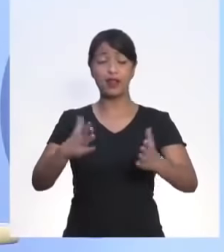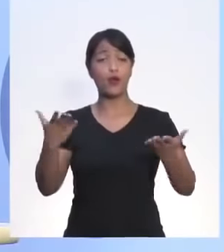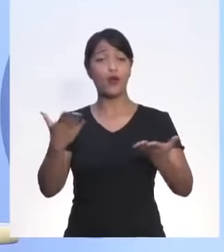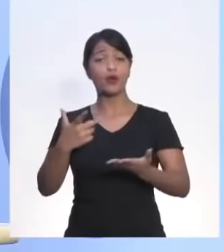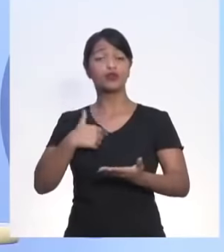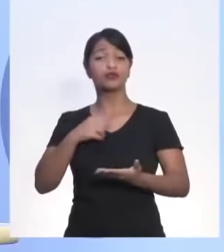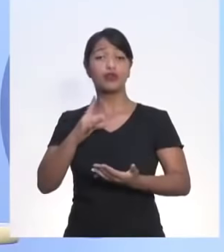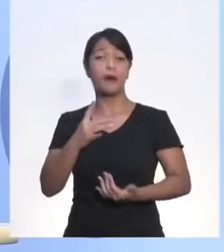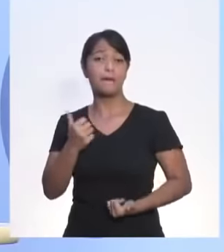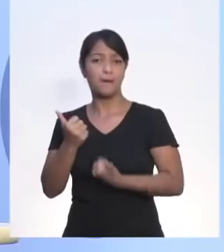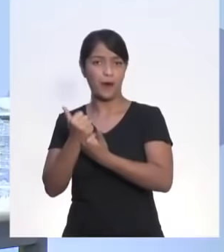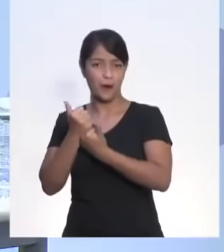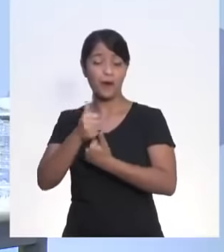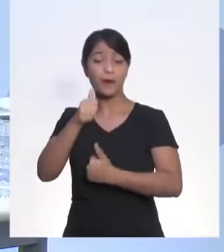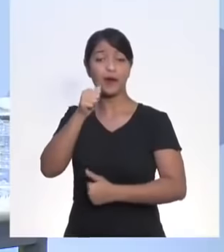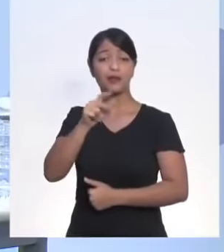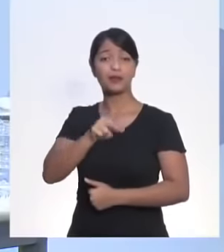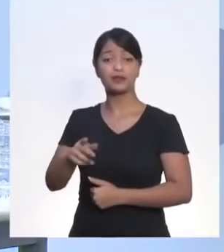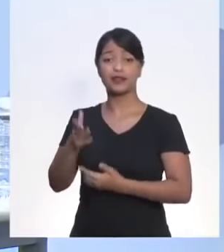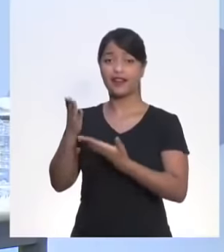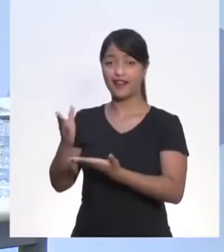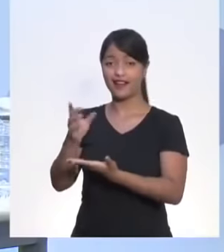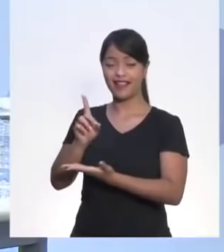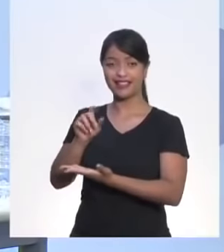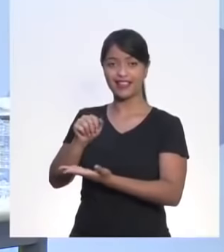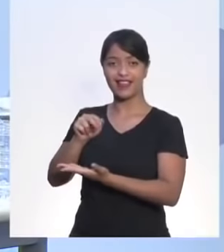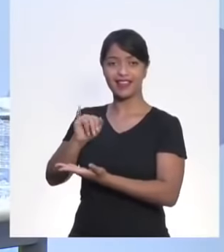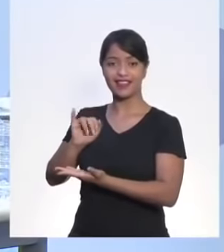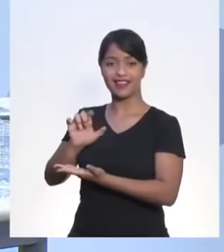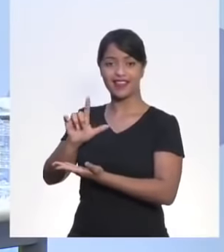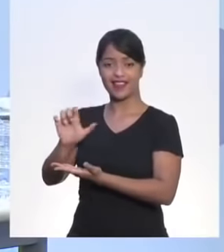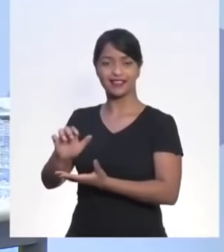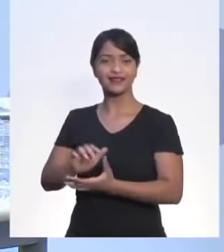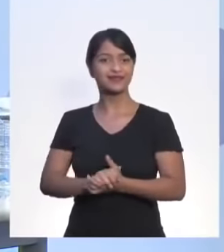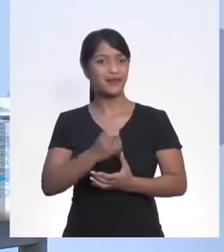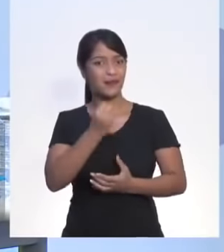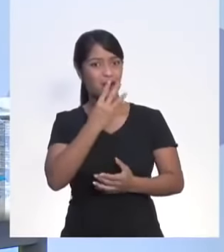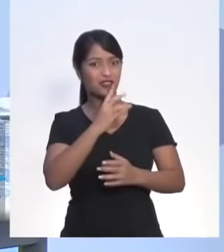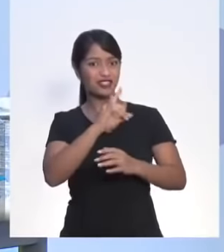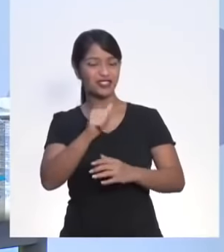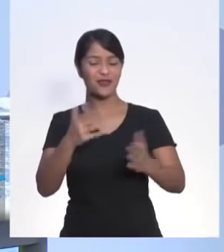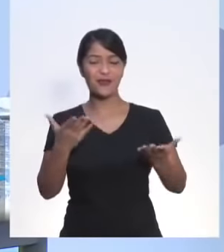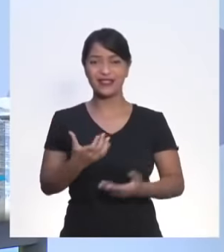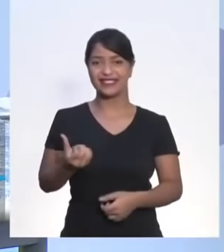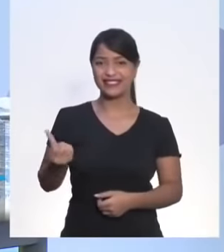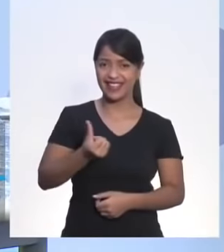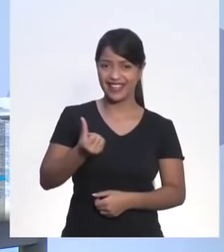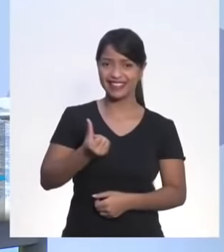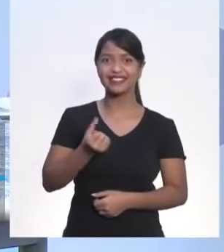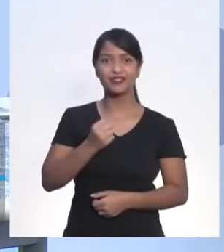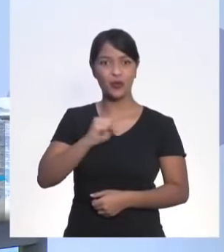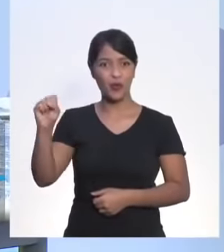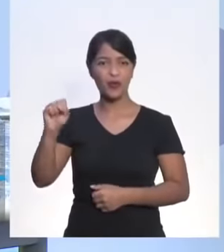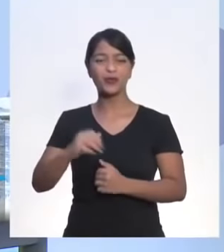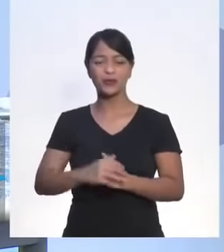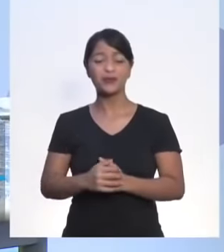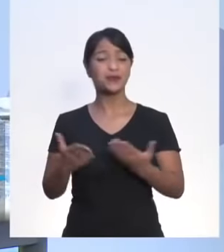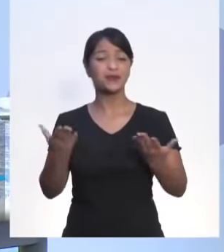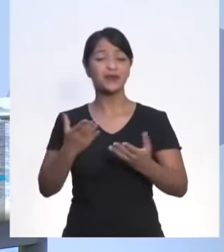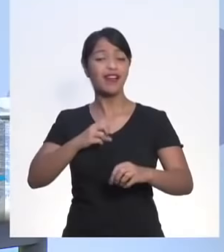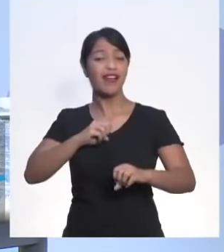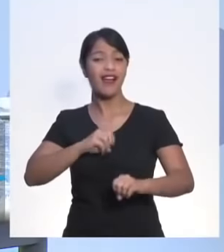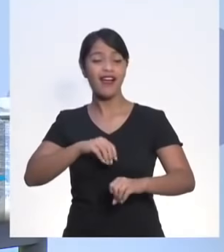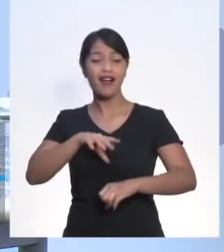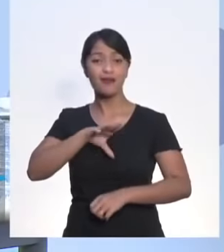a Daniela Duarte. Bom dia, bom dia, bom dia. Sextou, hein, gente? Mais uma aula de língua portuguesa. O que a gente vai fazer hoje?